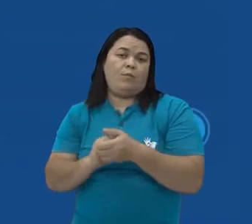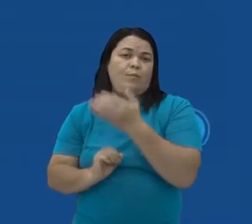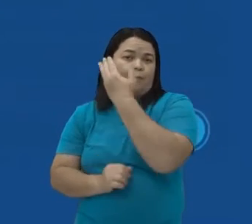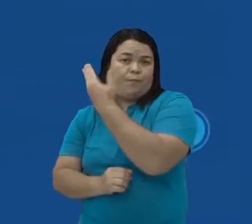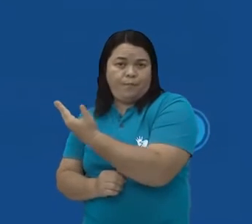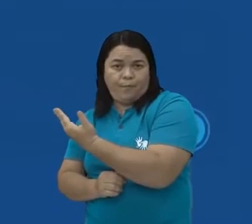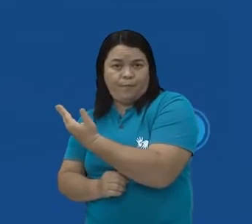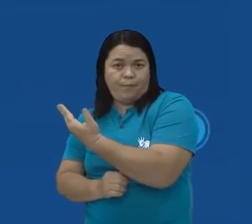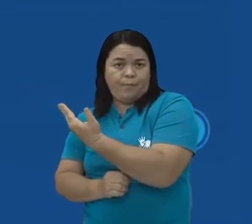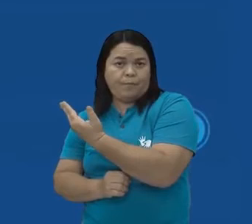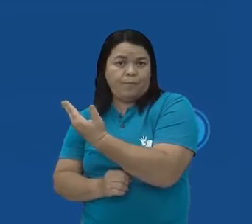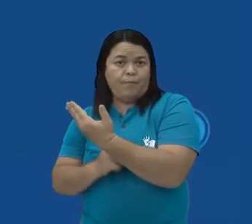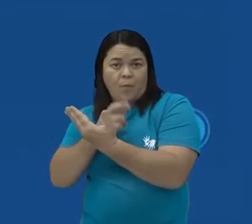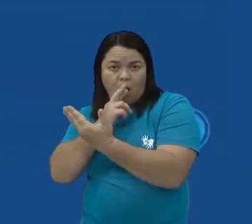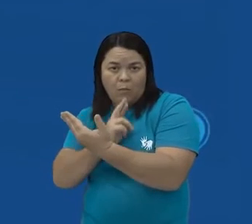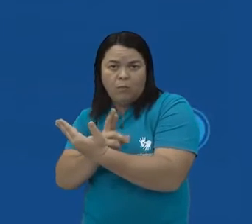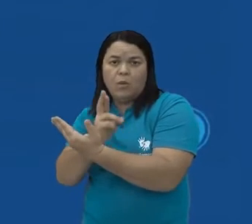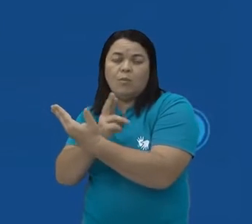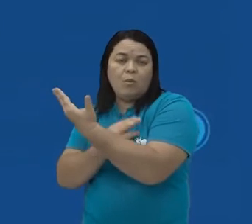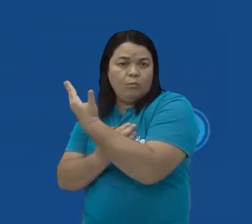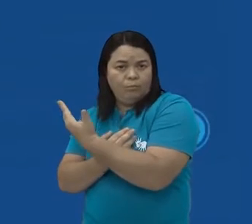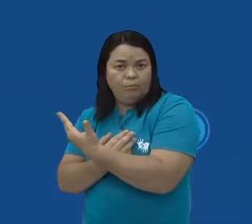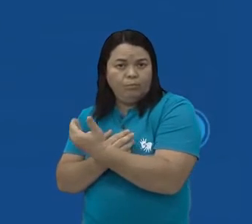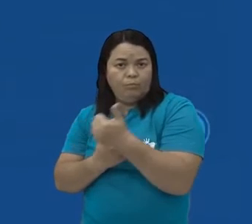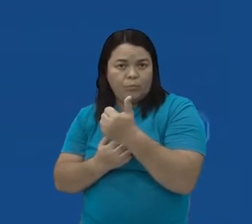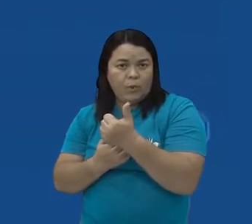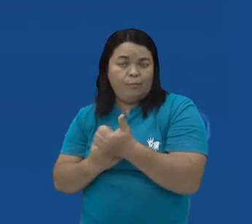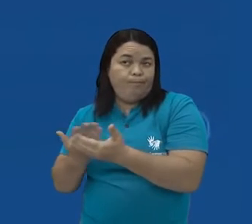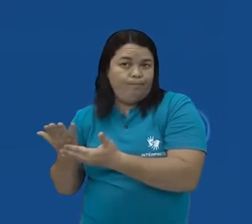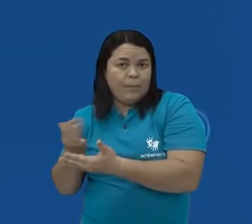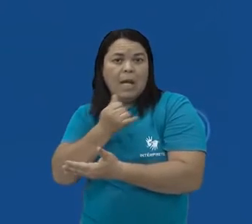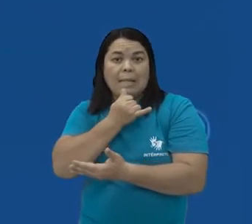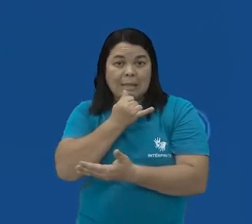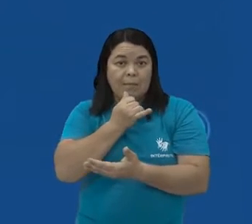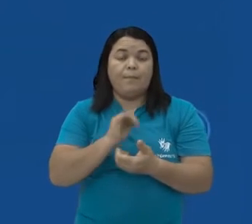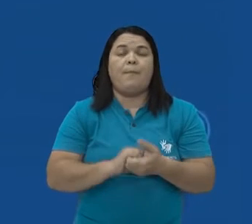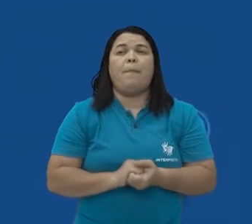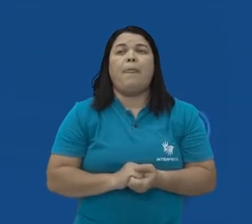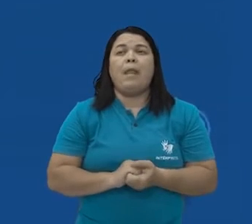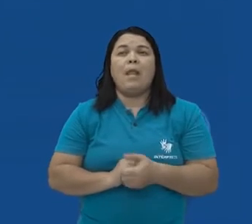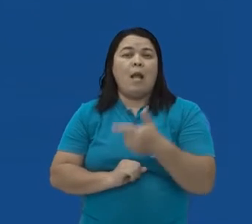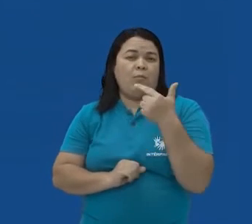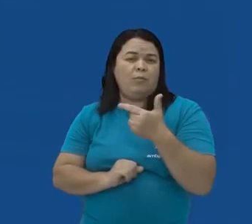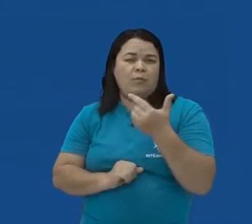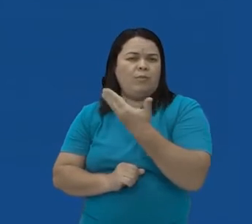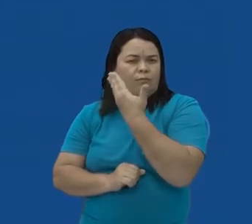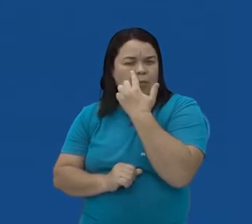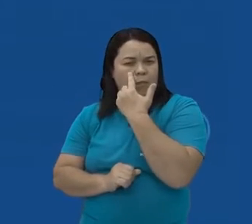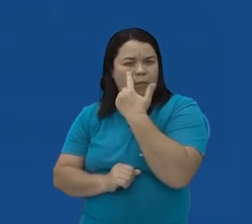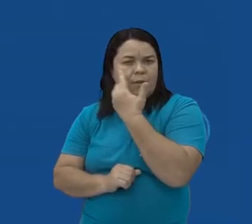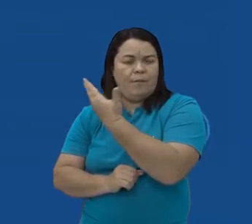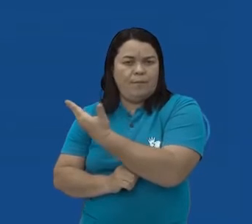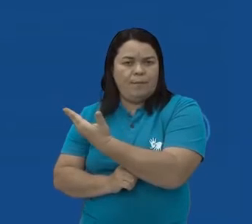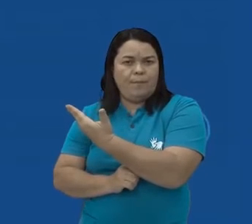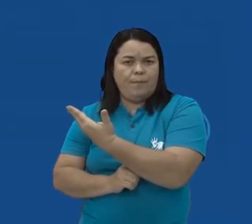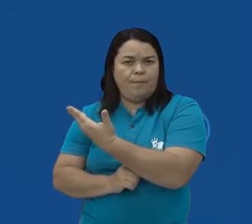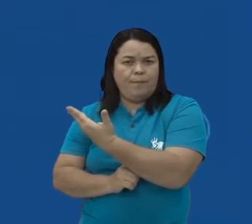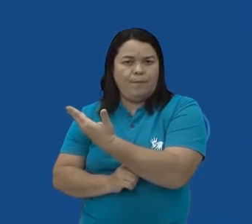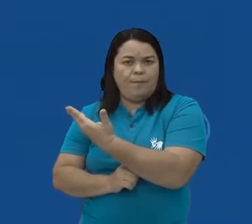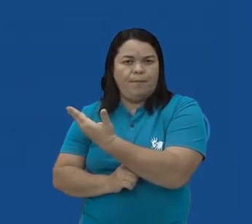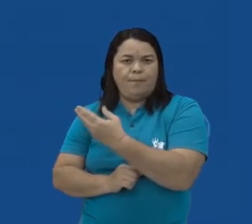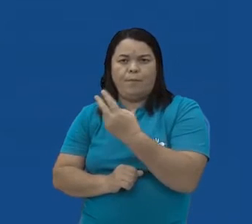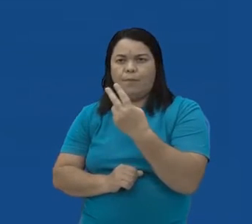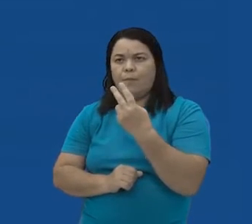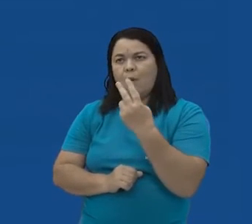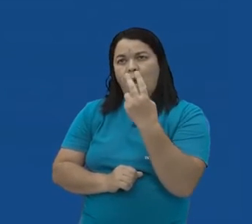25/16 neste nosso primeiro exemplo. Perfeito? No segundo exemplo, reparem, eu tenho agora